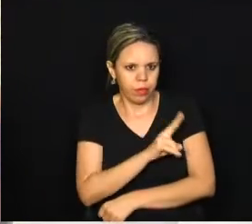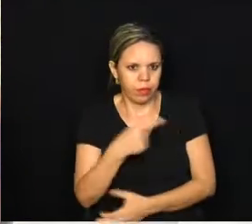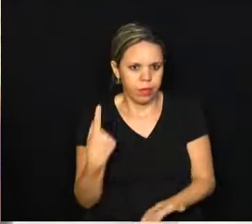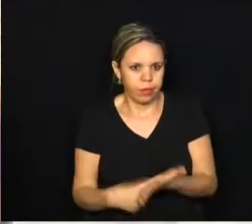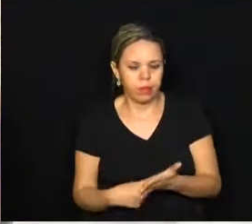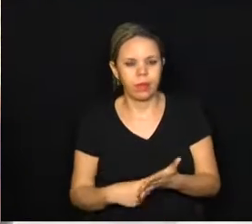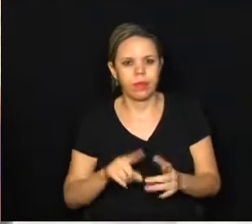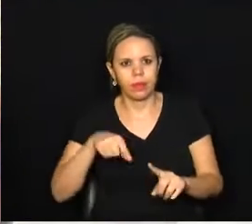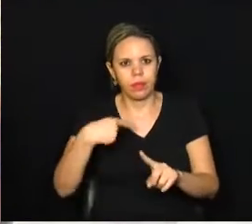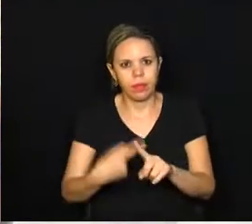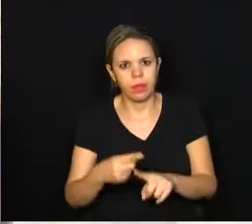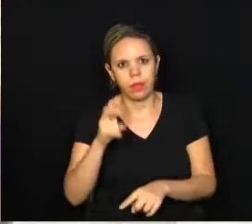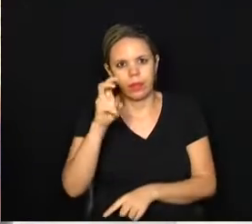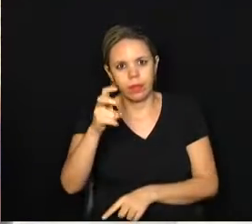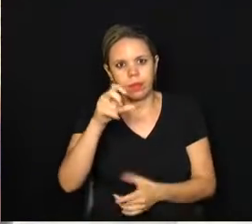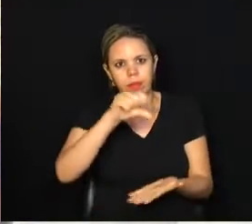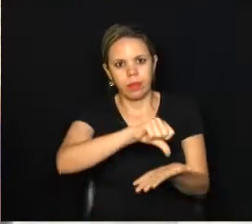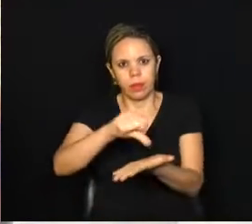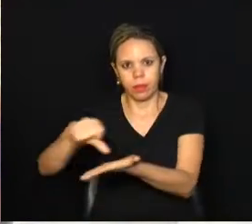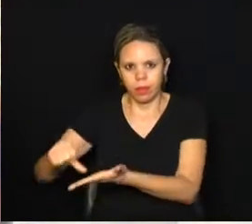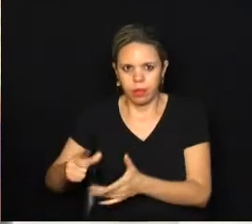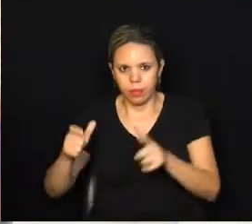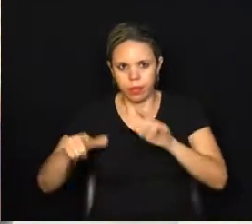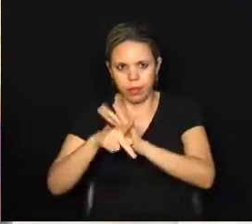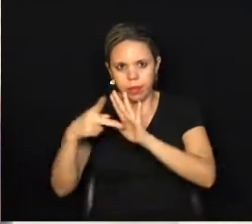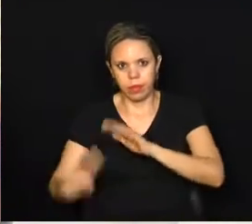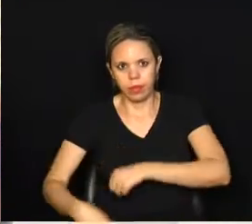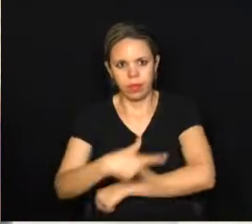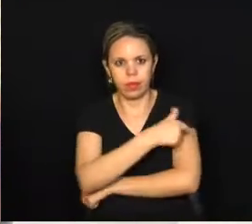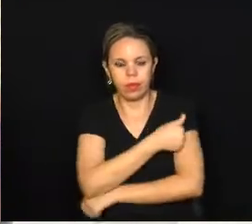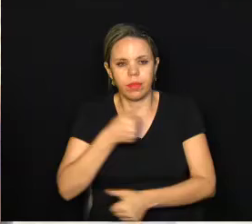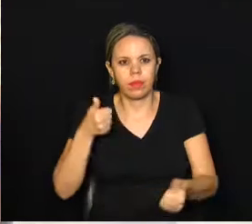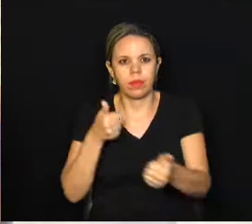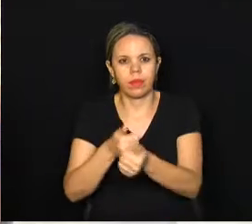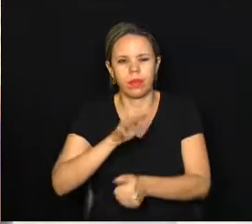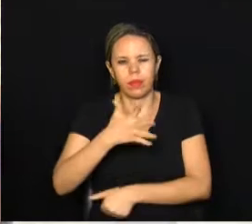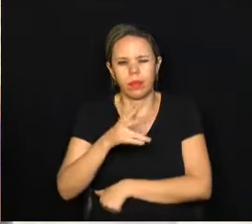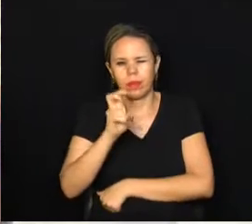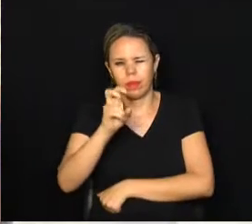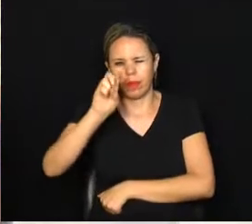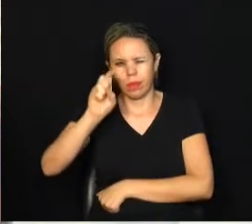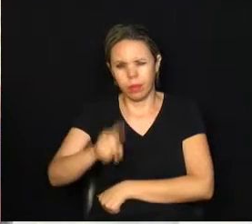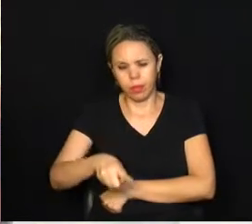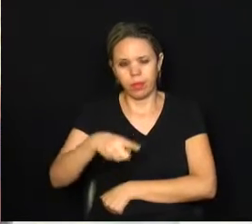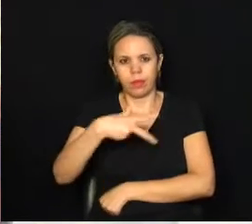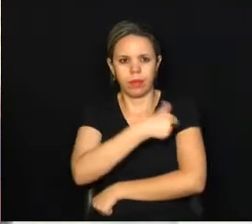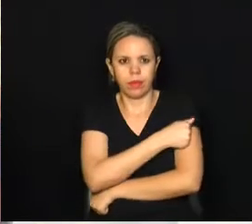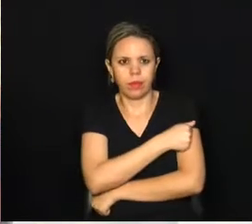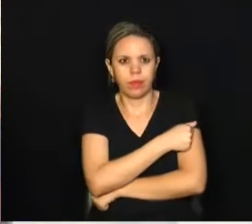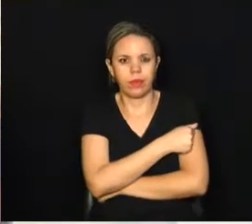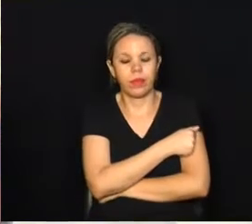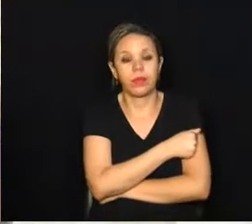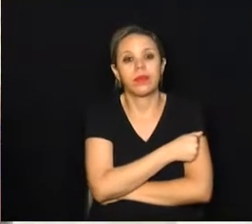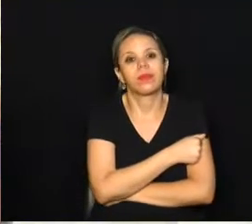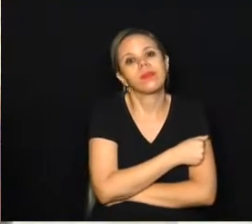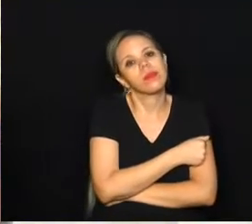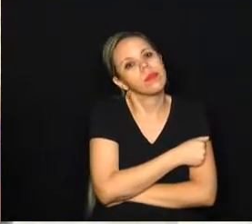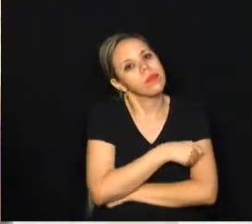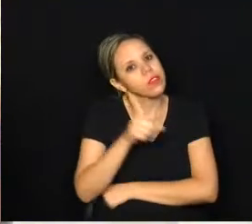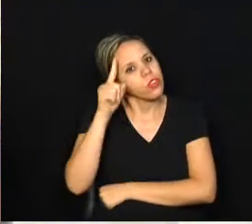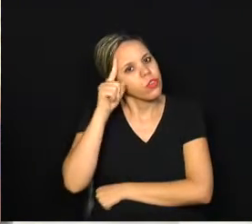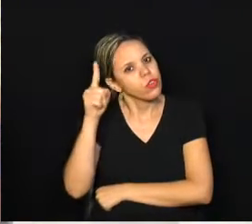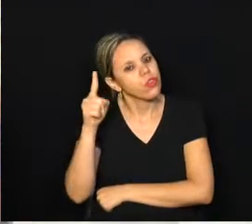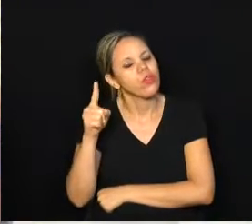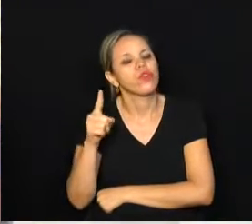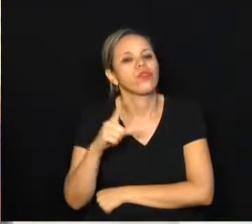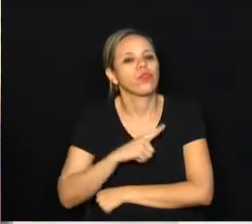e mais os 5 centros de imunização, com aproximadamente mais 5.000 doses. Então, é um dia onde a